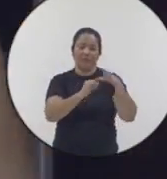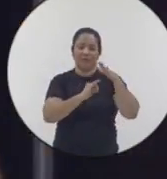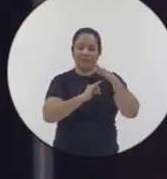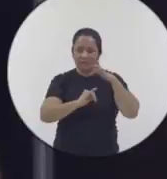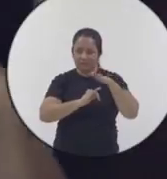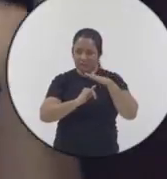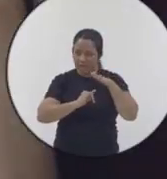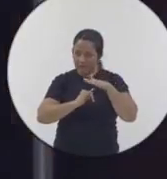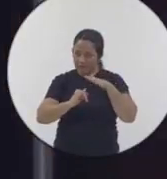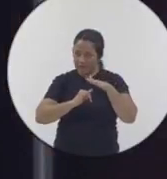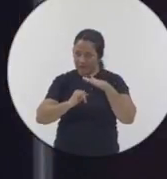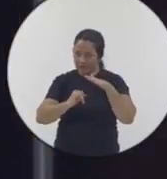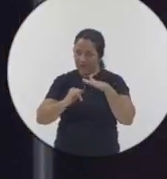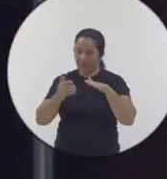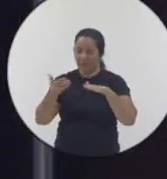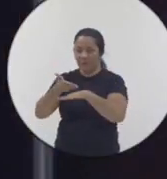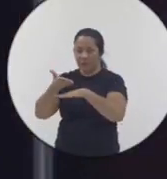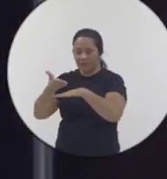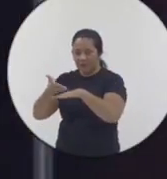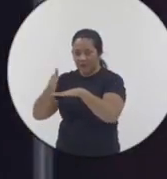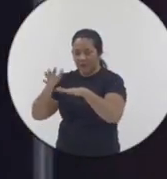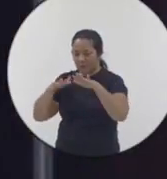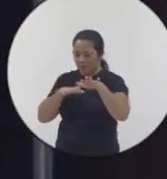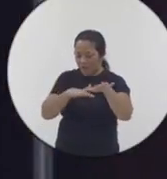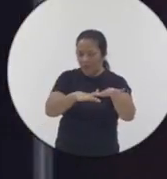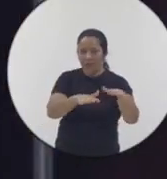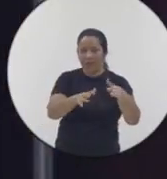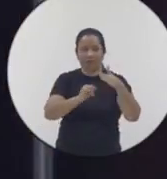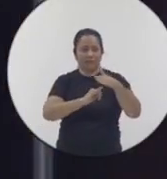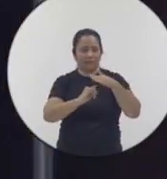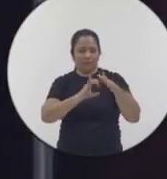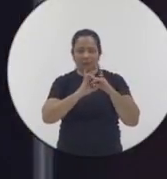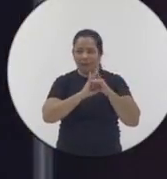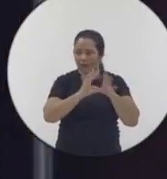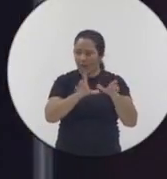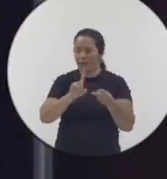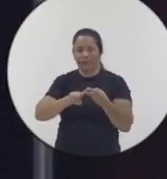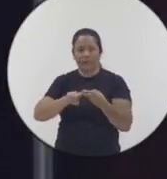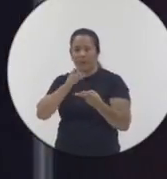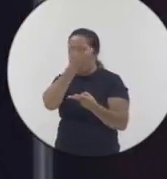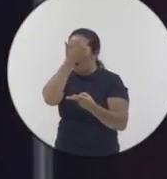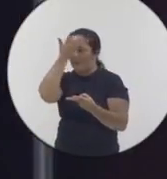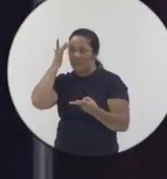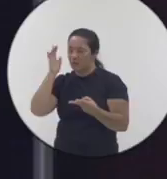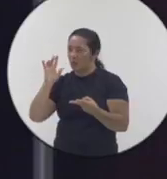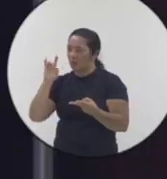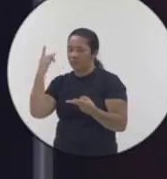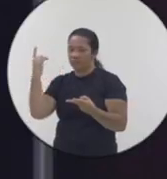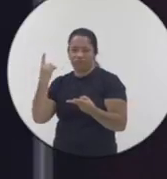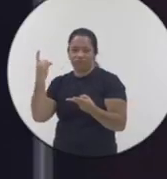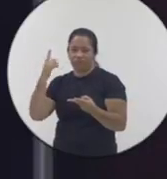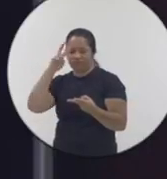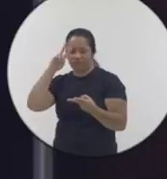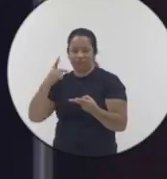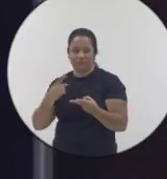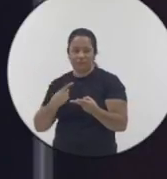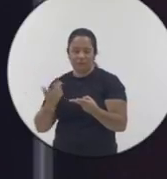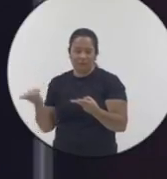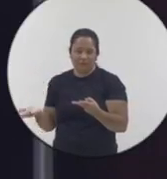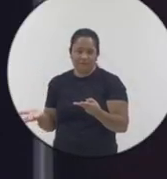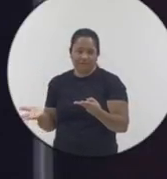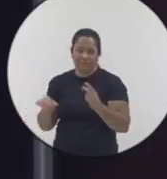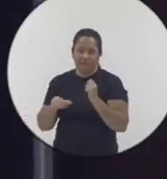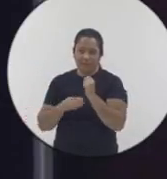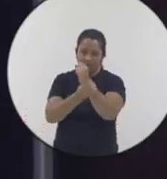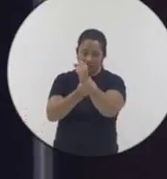possibilidades de atuação de movimento, seja como redes, com instituições livres, como pessoas físicas que atuam e lidam na garantia, na busca